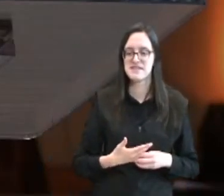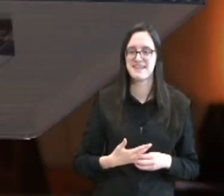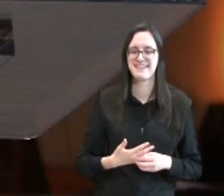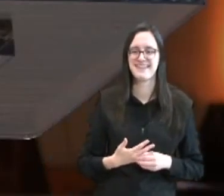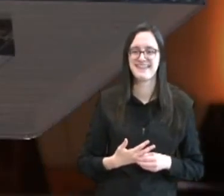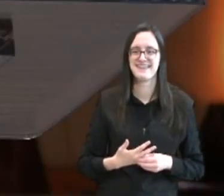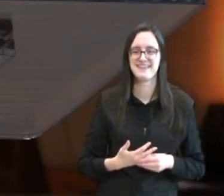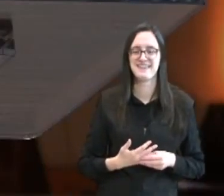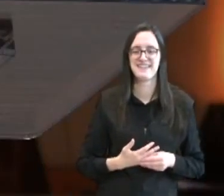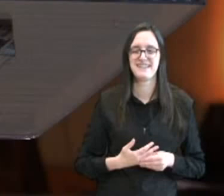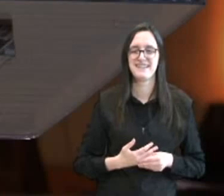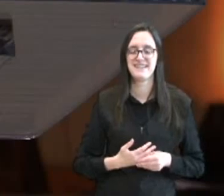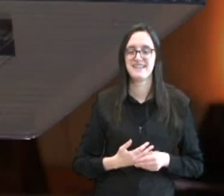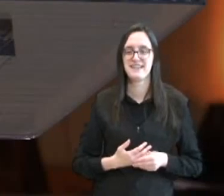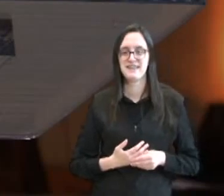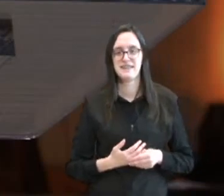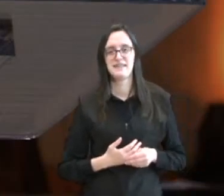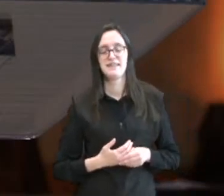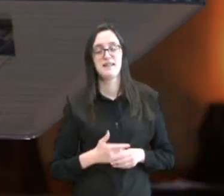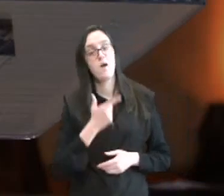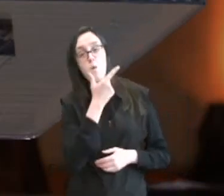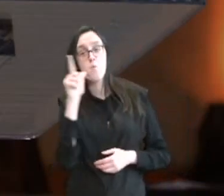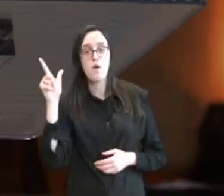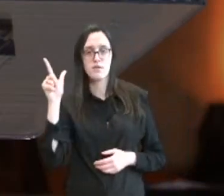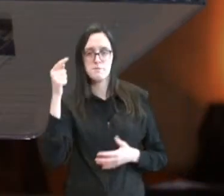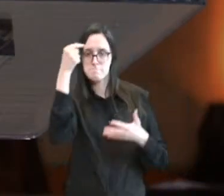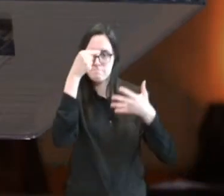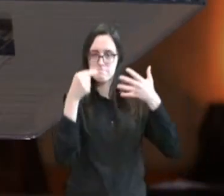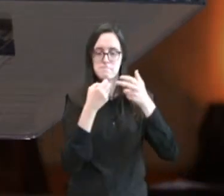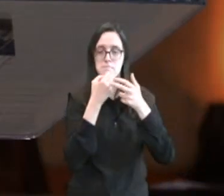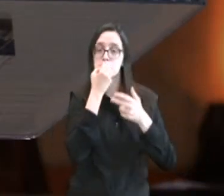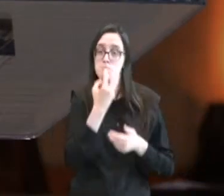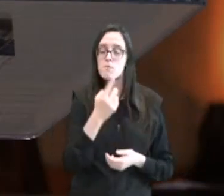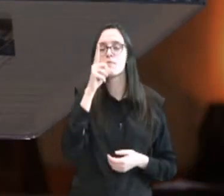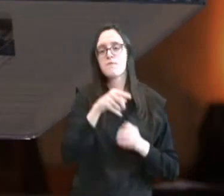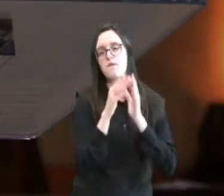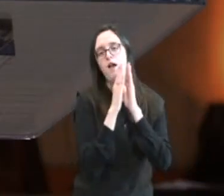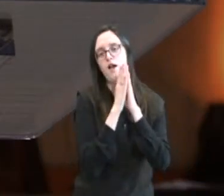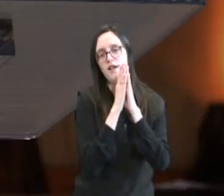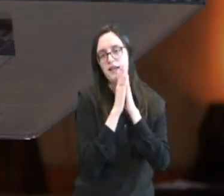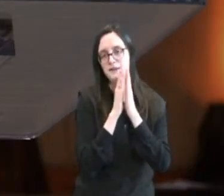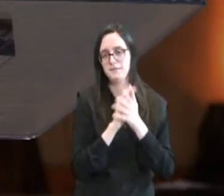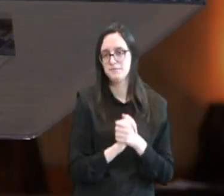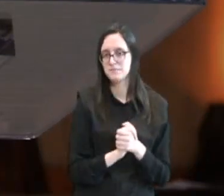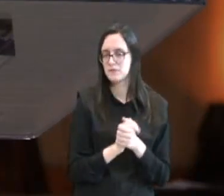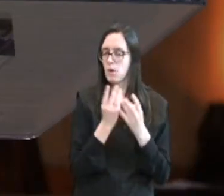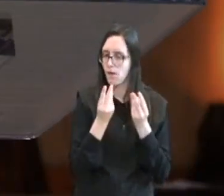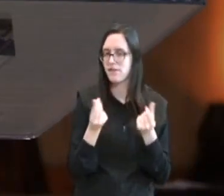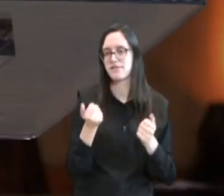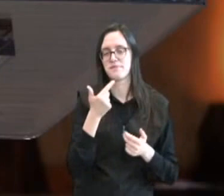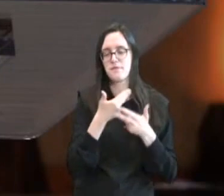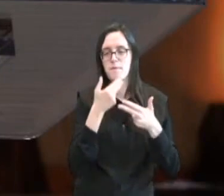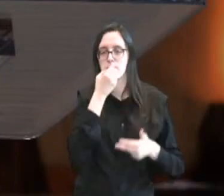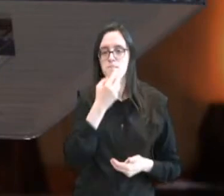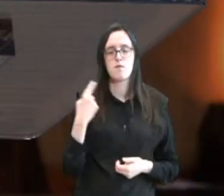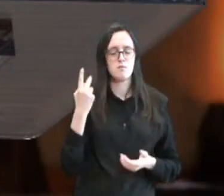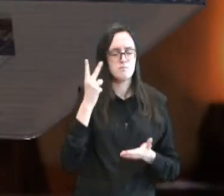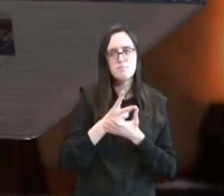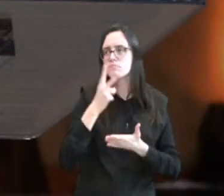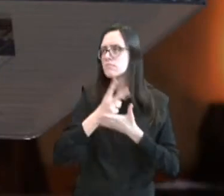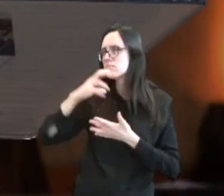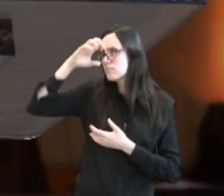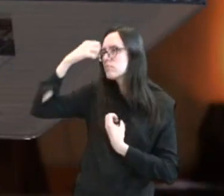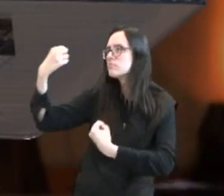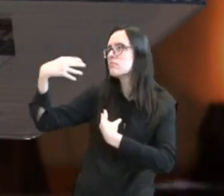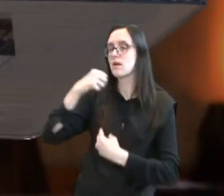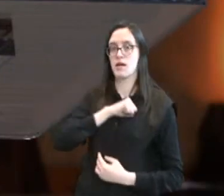A outra qualidade, meus irmãos, é a da oração. Perseveravam na doutrina dos apóstolos e